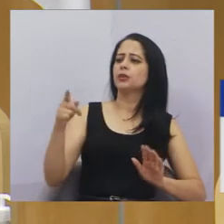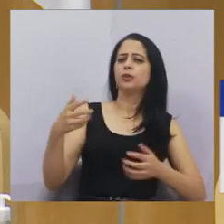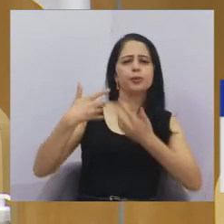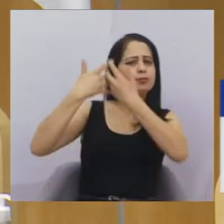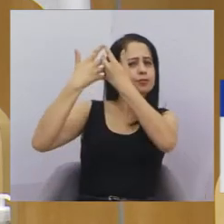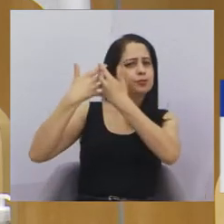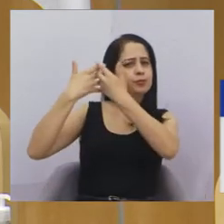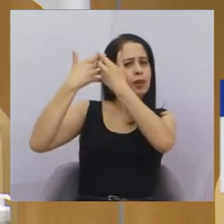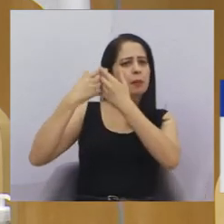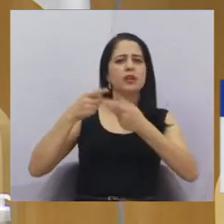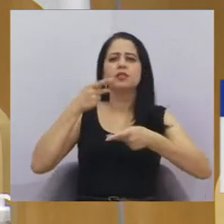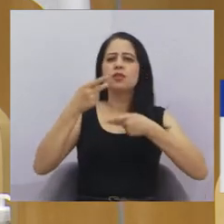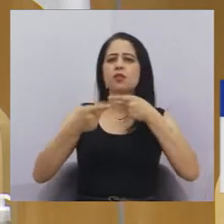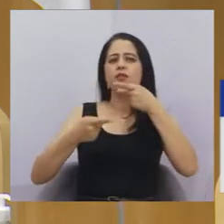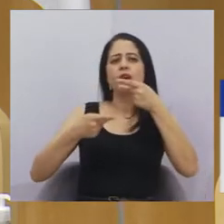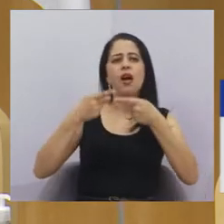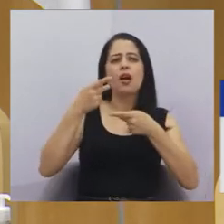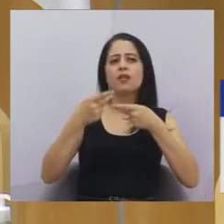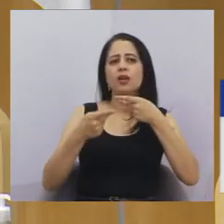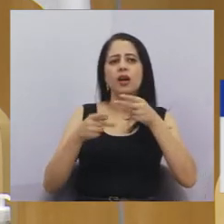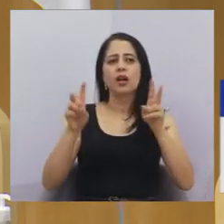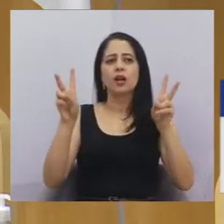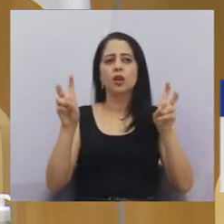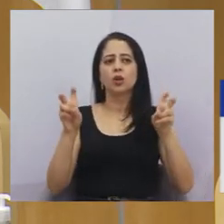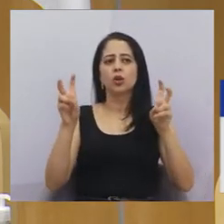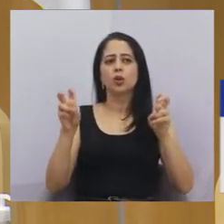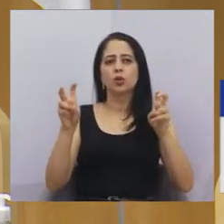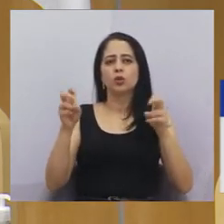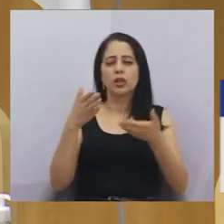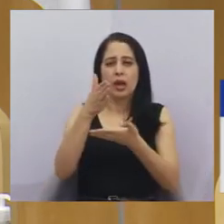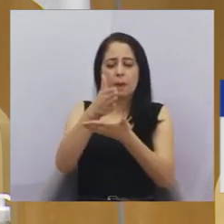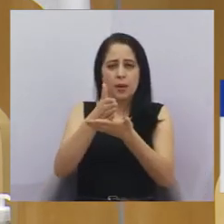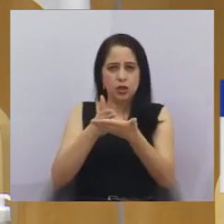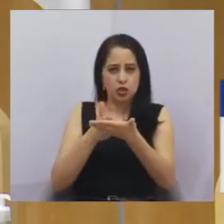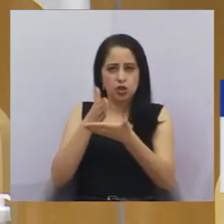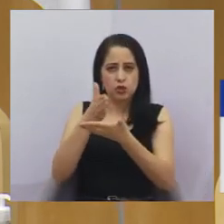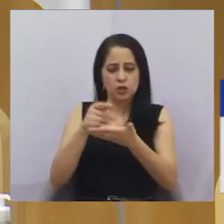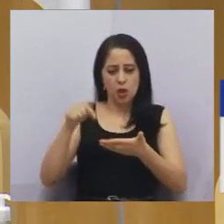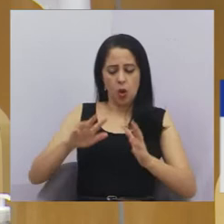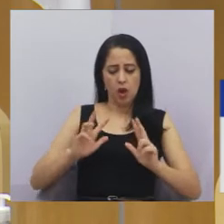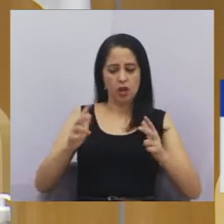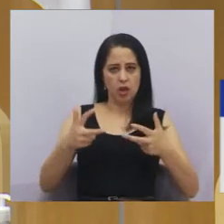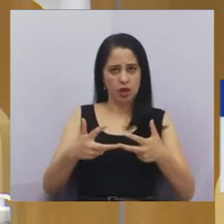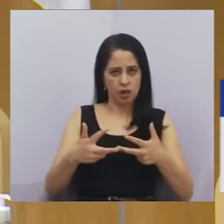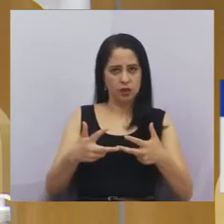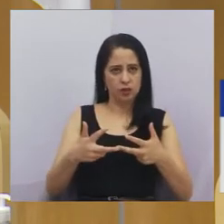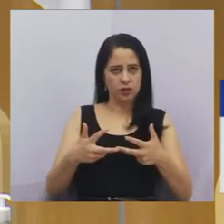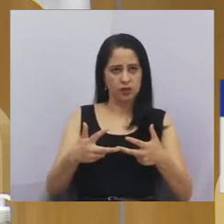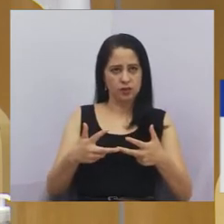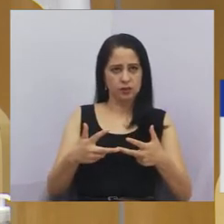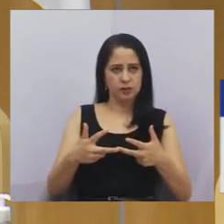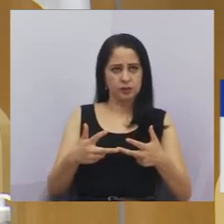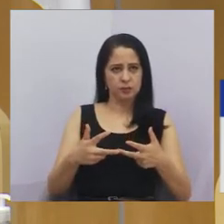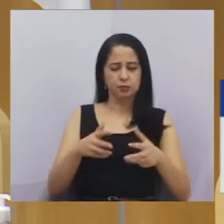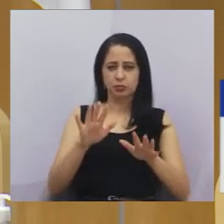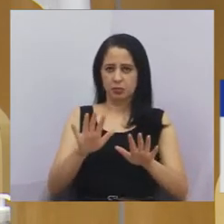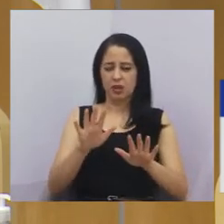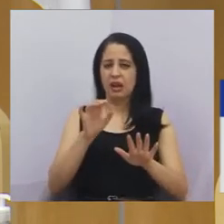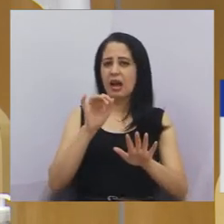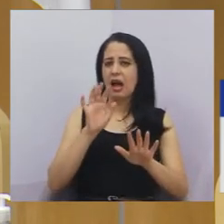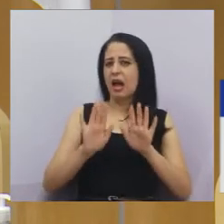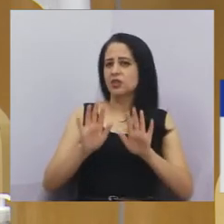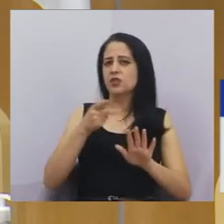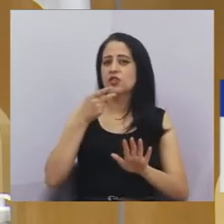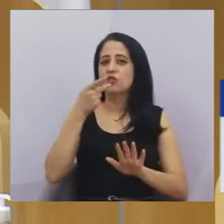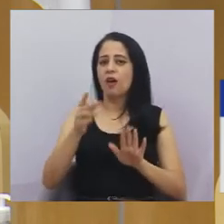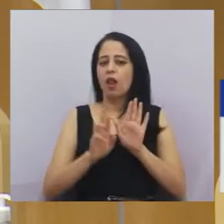reflexão sobre a divisão aqui dessa casa. Quando a gente fala de representantes